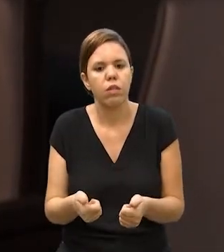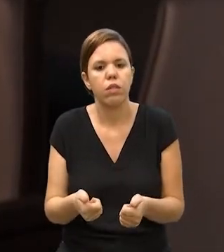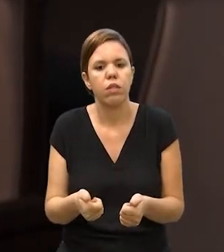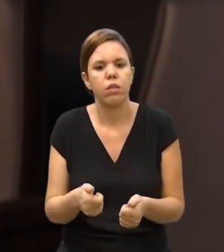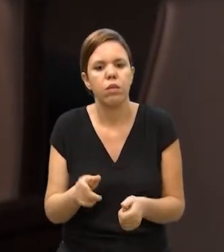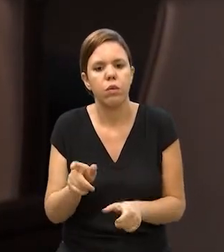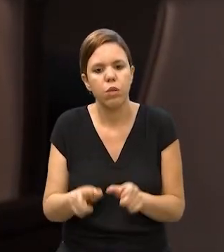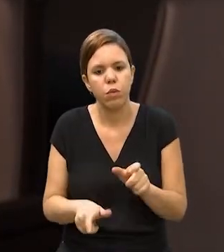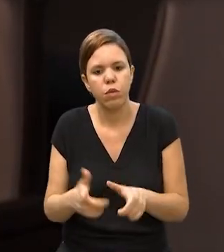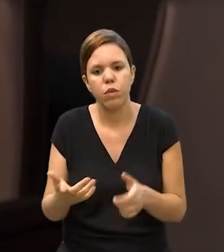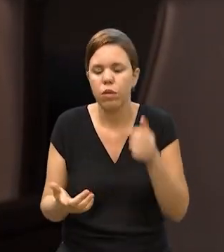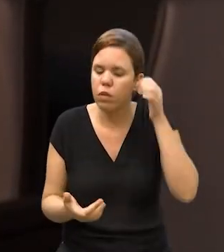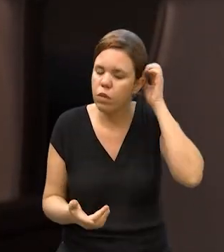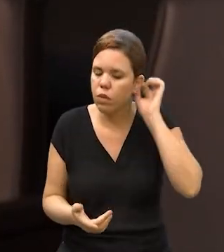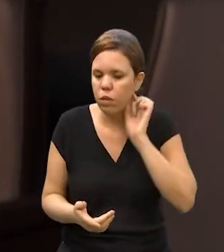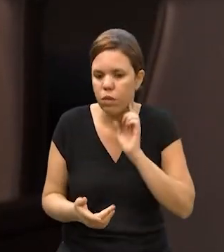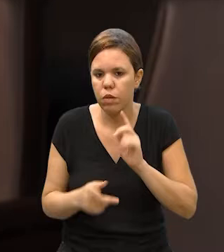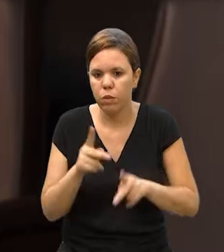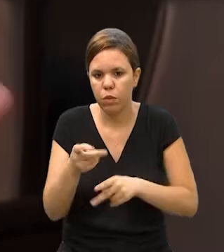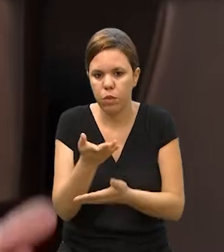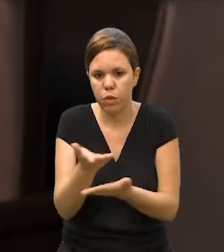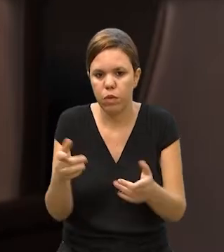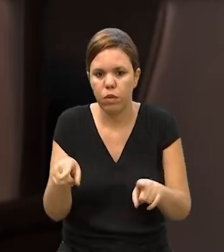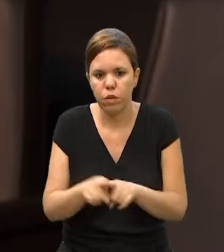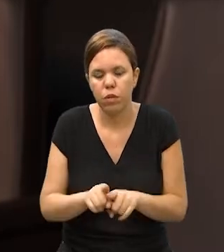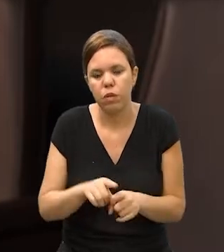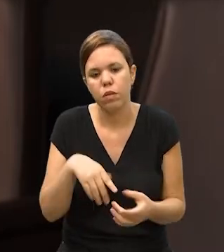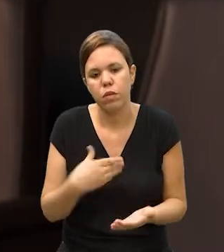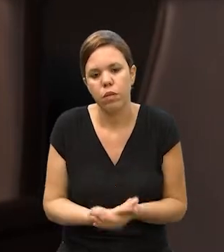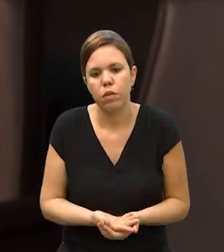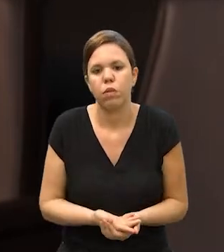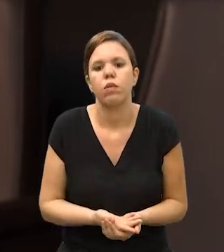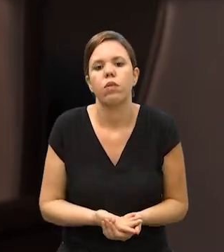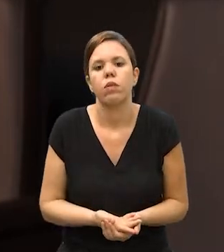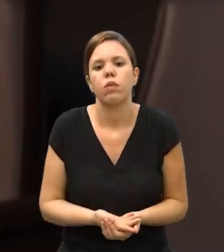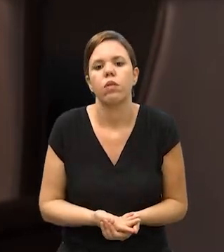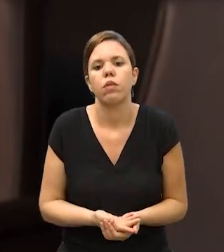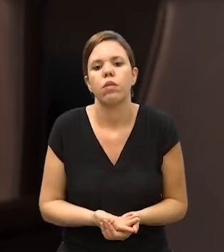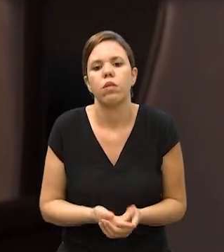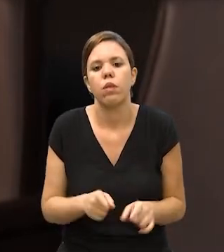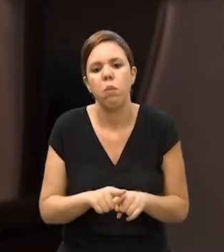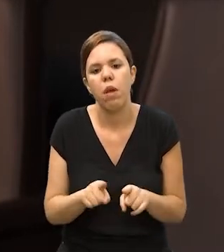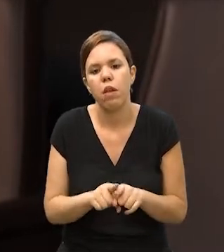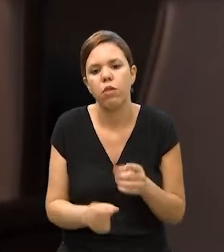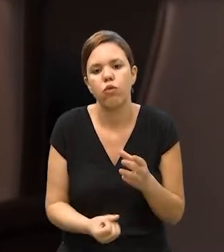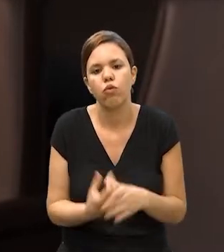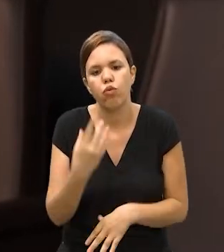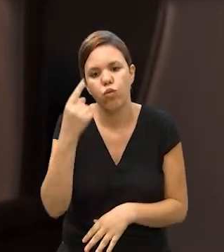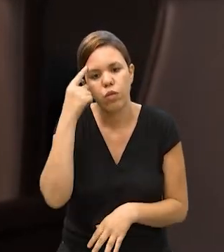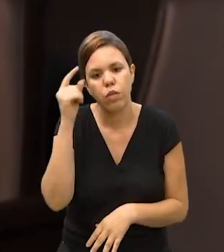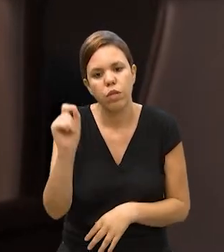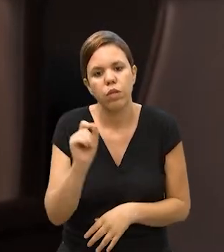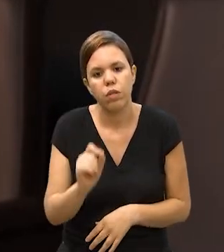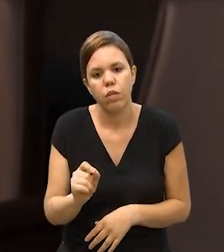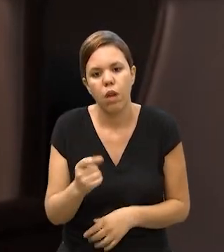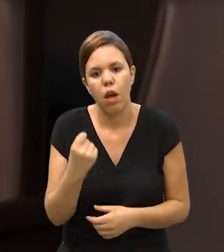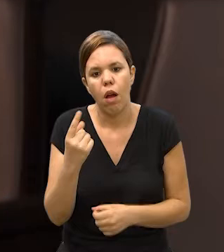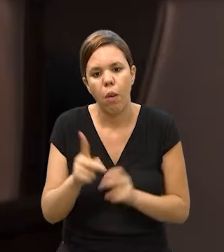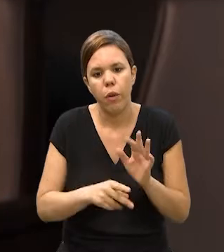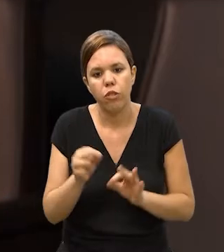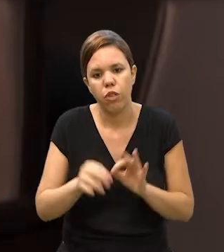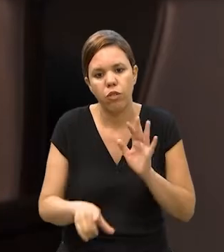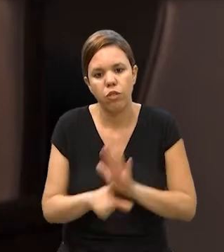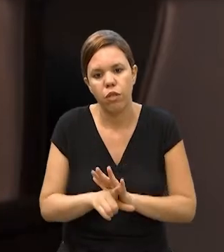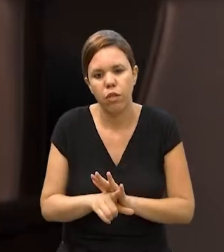para aquela determinada população, ou até, como eu disse, surge aí a ideia de algum projeto de